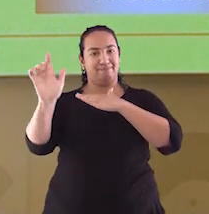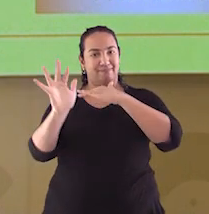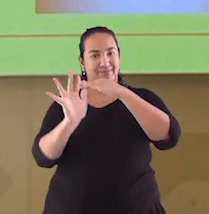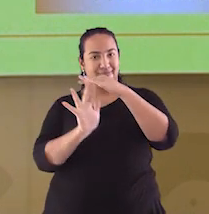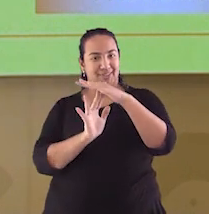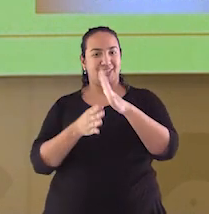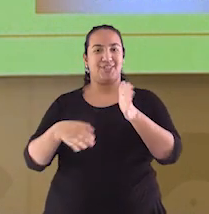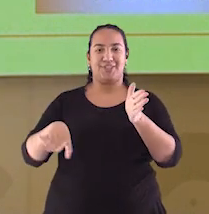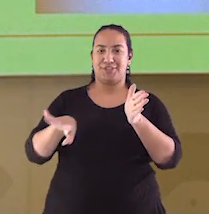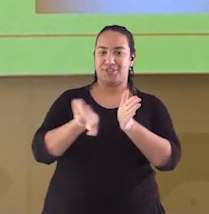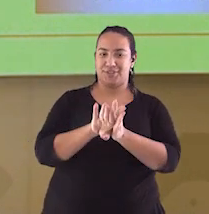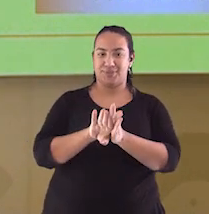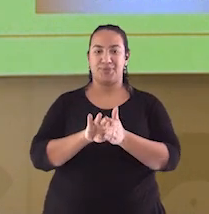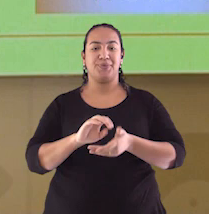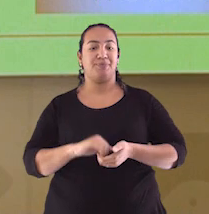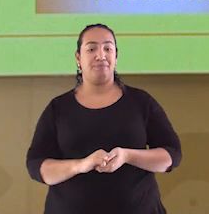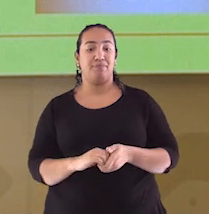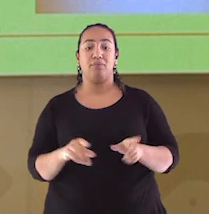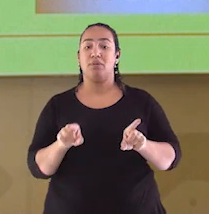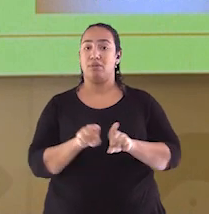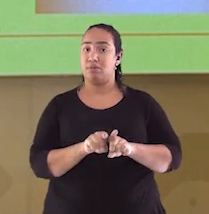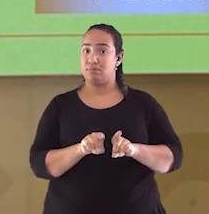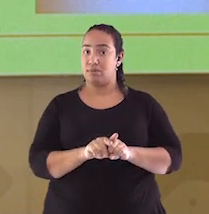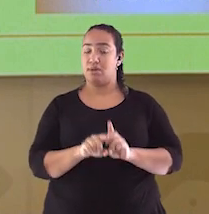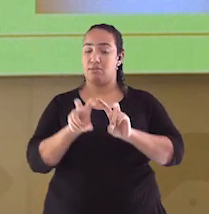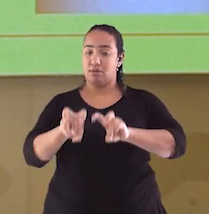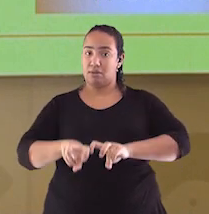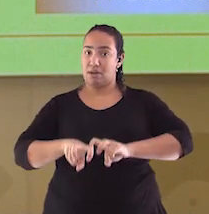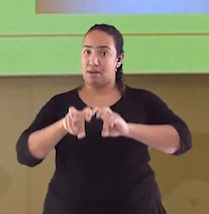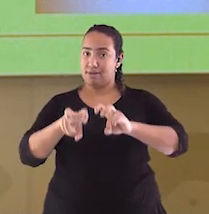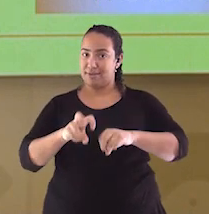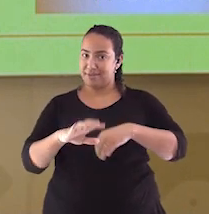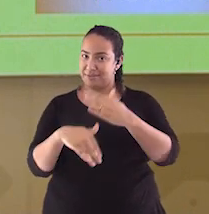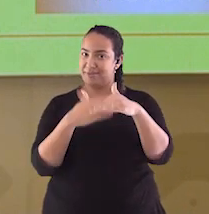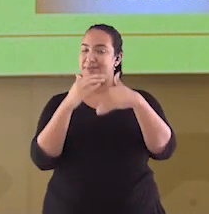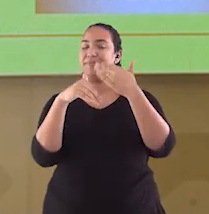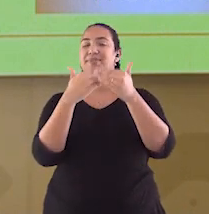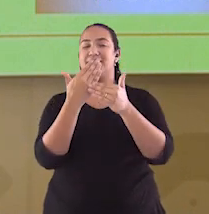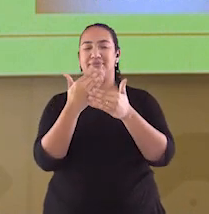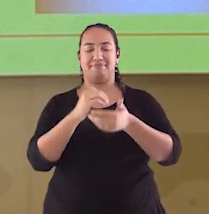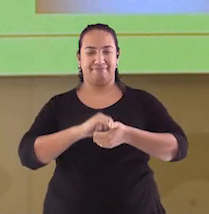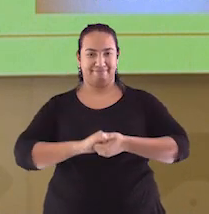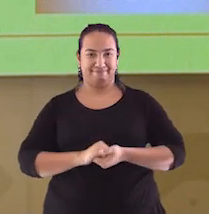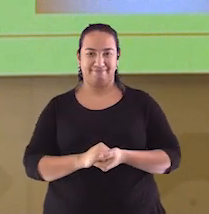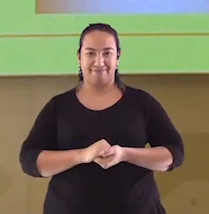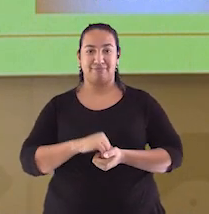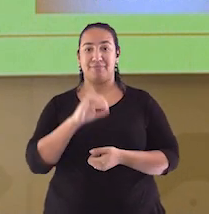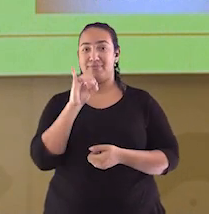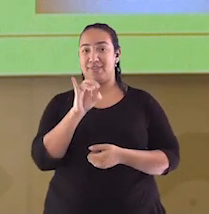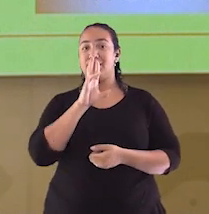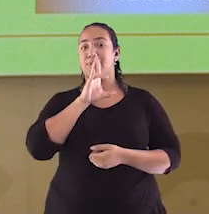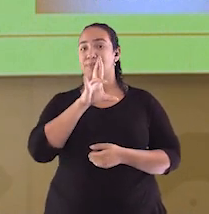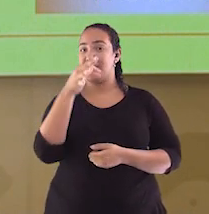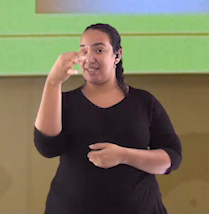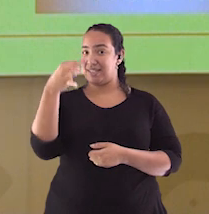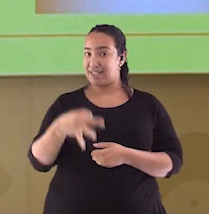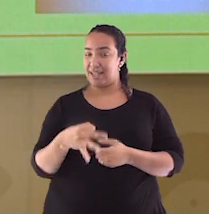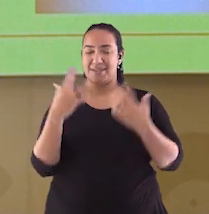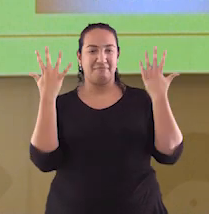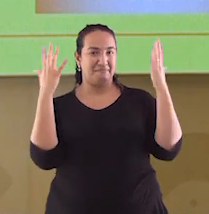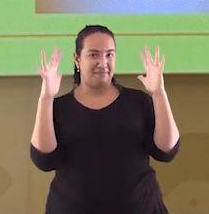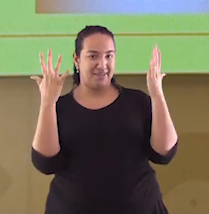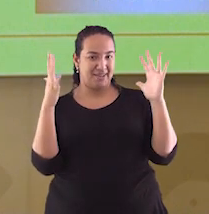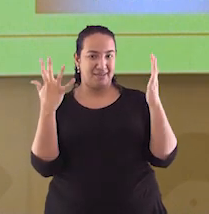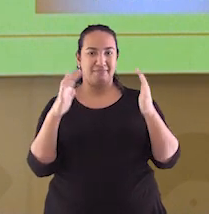dos imigrantes e com o desenvolvimento da agricultura. Se você acertou